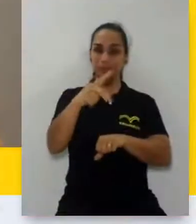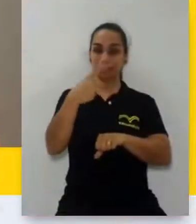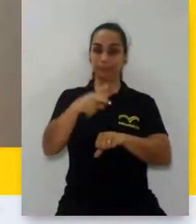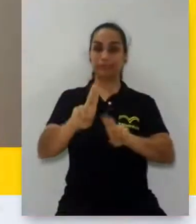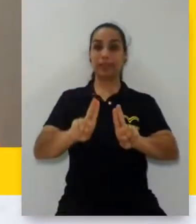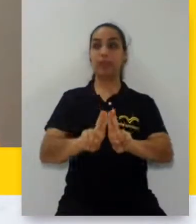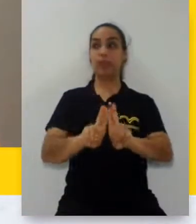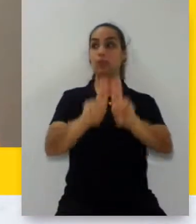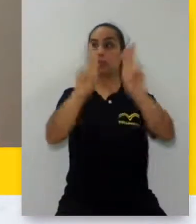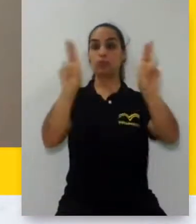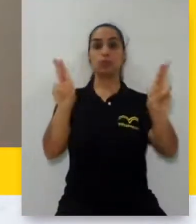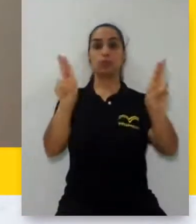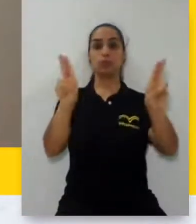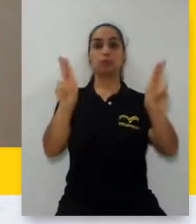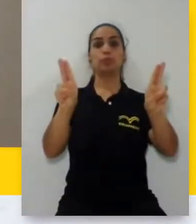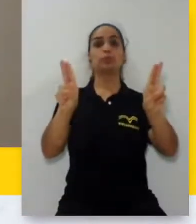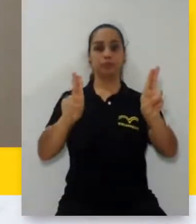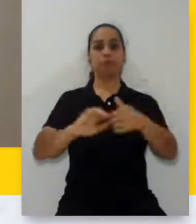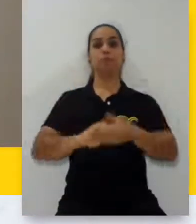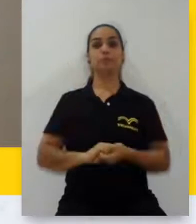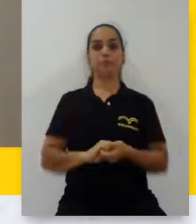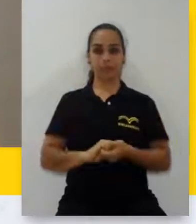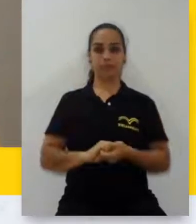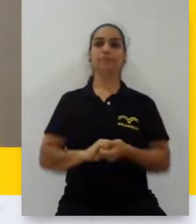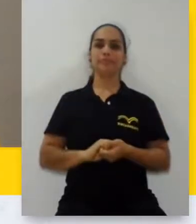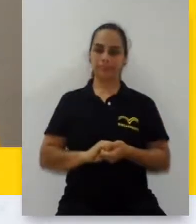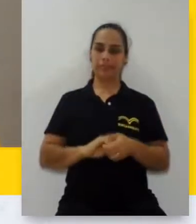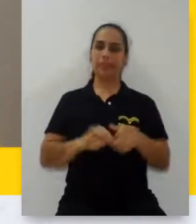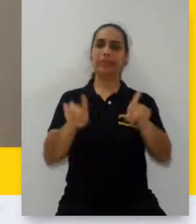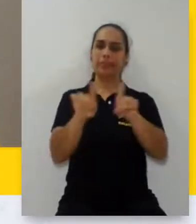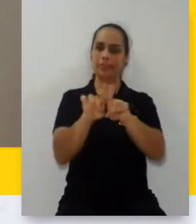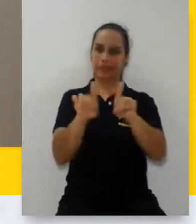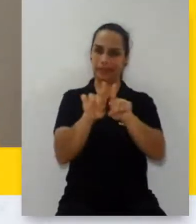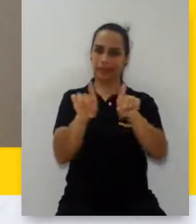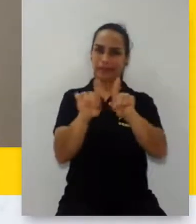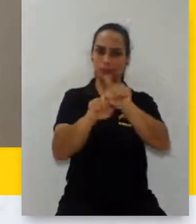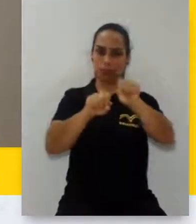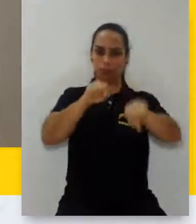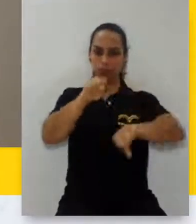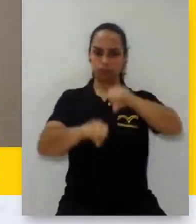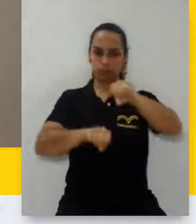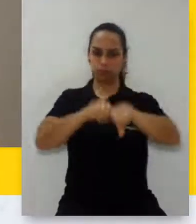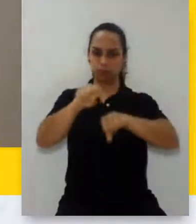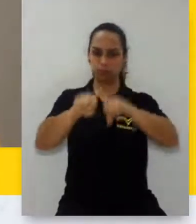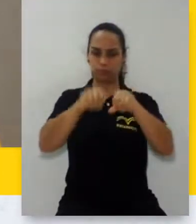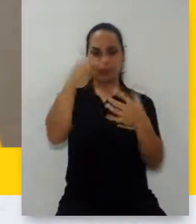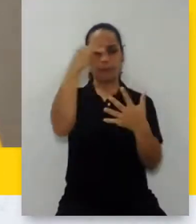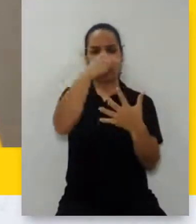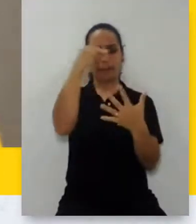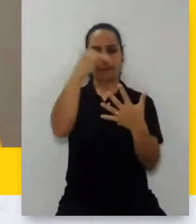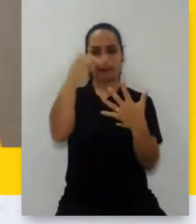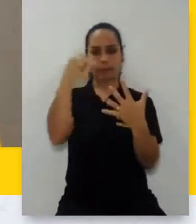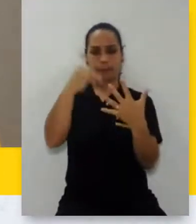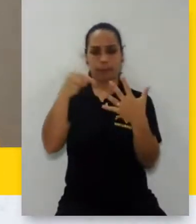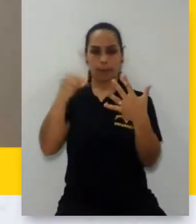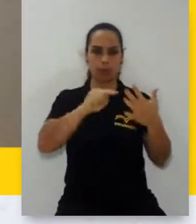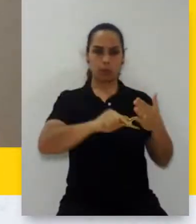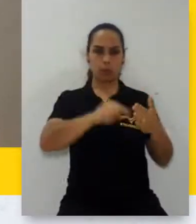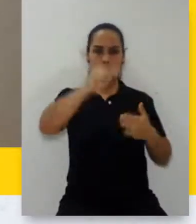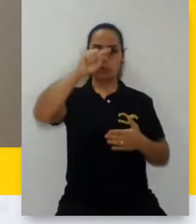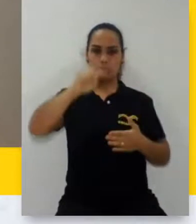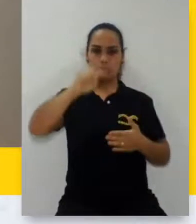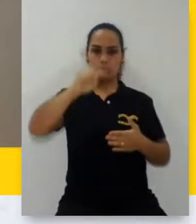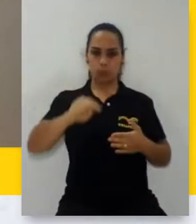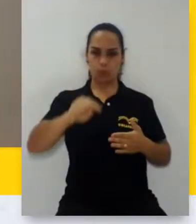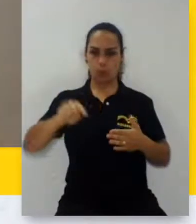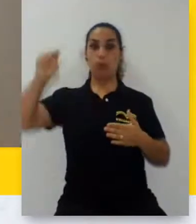mecânica durante o ciclismo em diferentes intensidades. Tem vasta experiência na prescrição